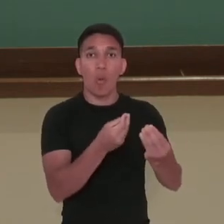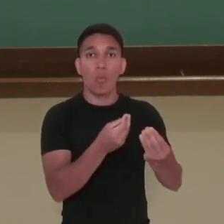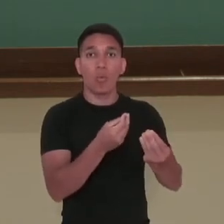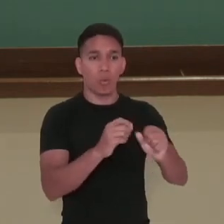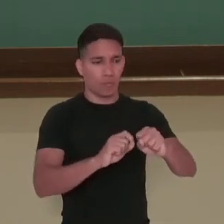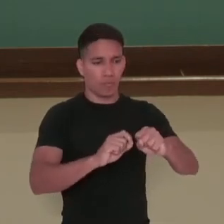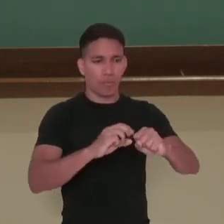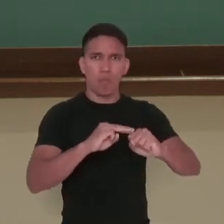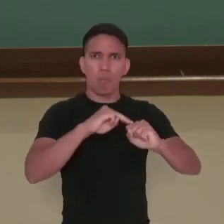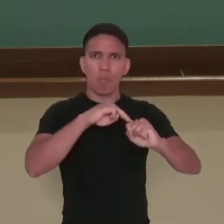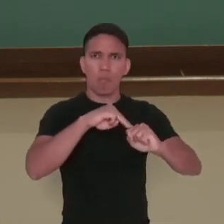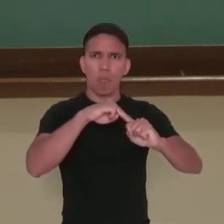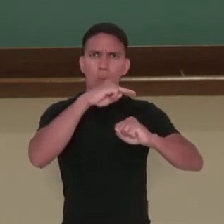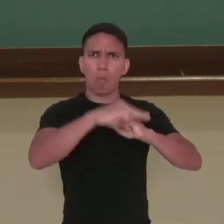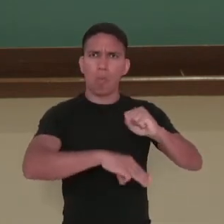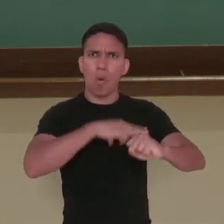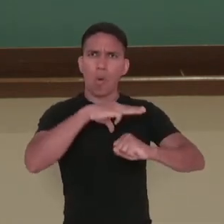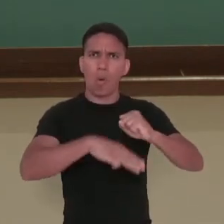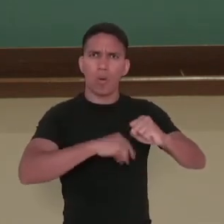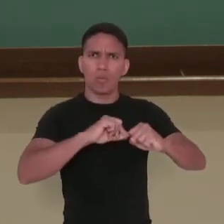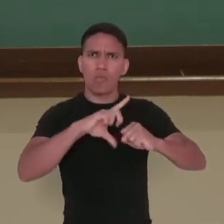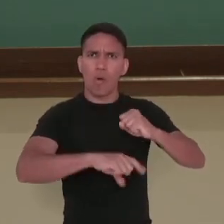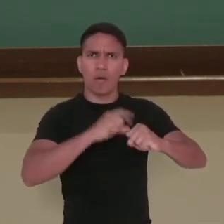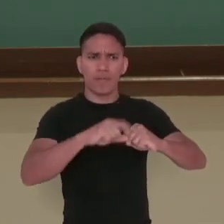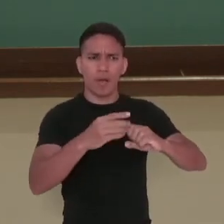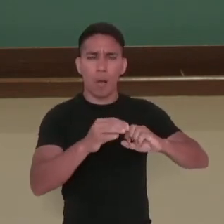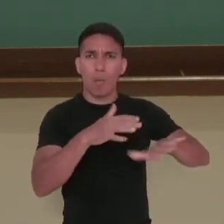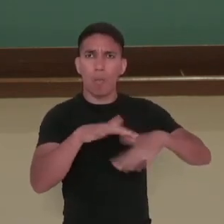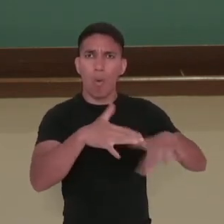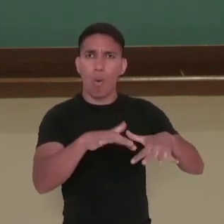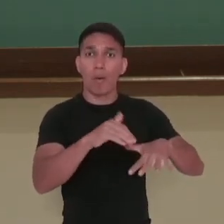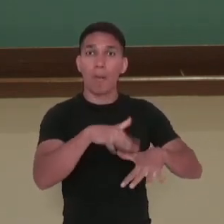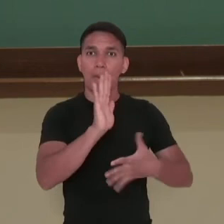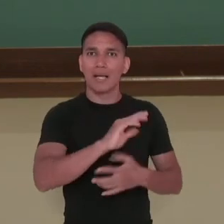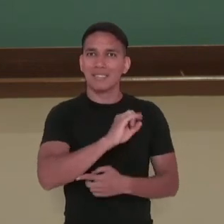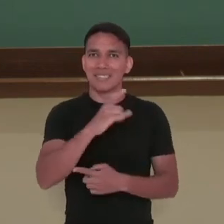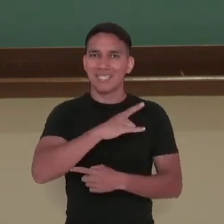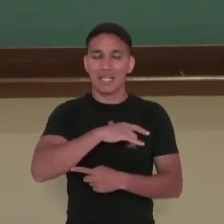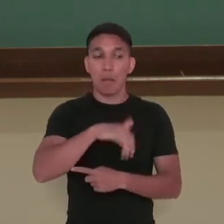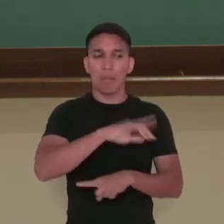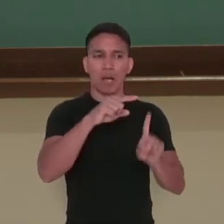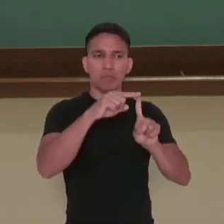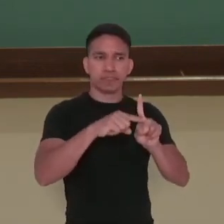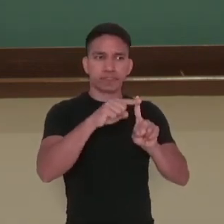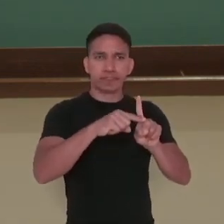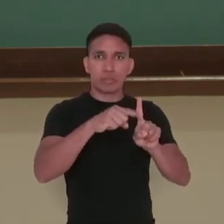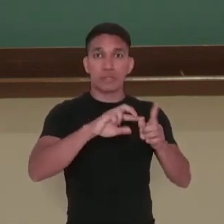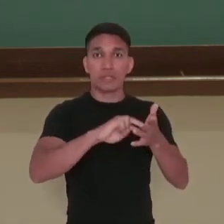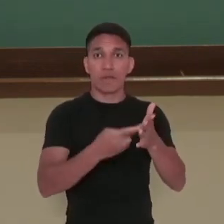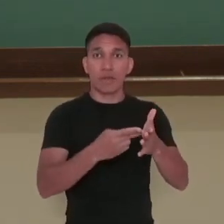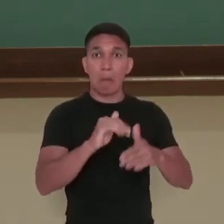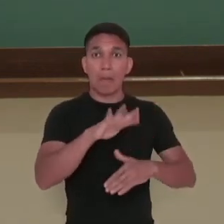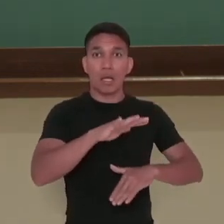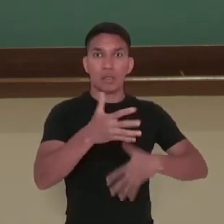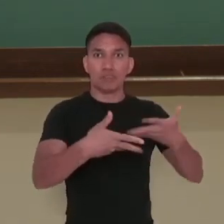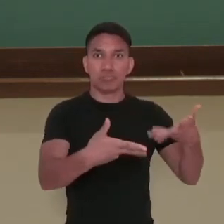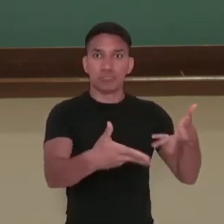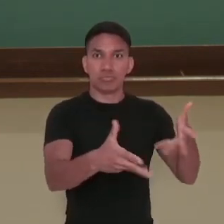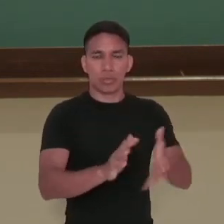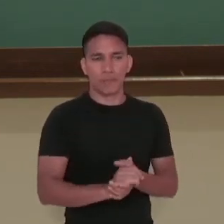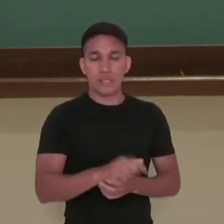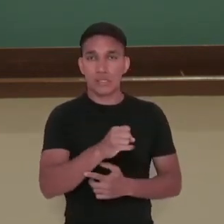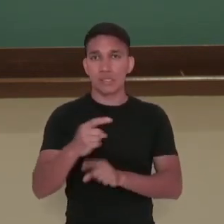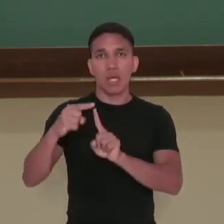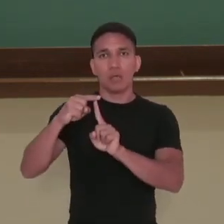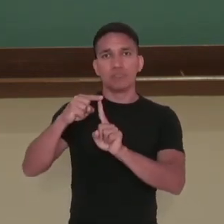molecular? Um corpo com maior temperatura quer dizer que as moléculas estão bem agitadas. Um corpo com menor temperatura quer dizer que